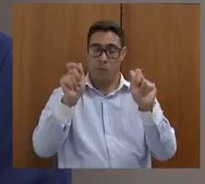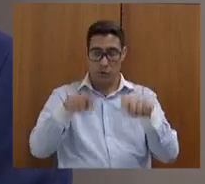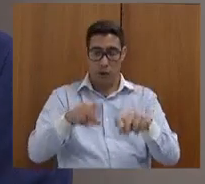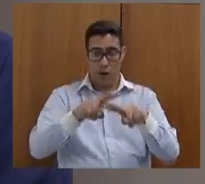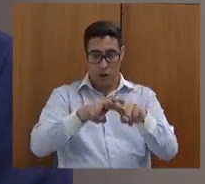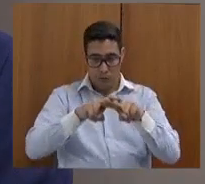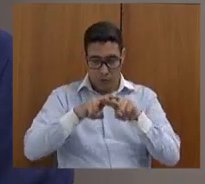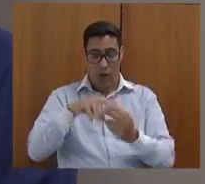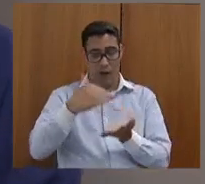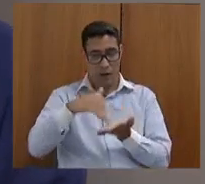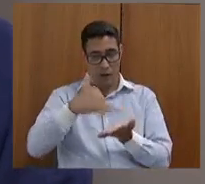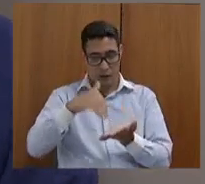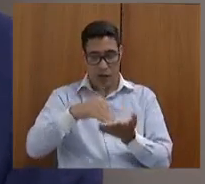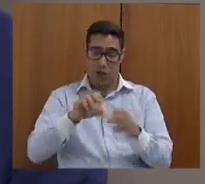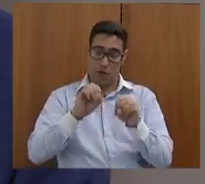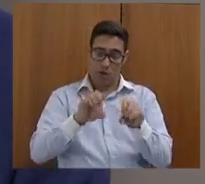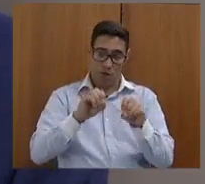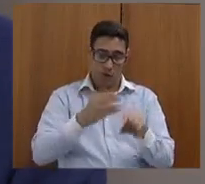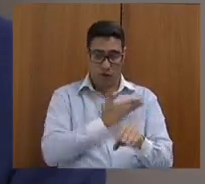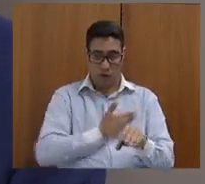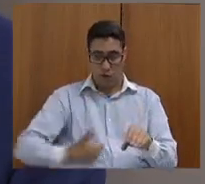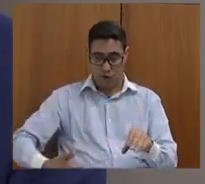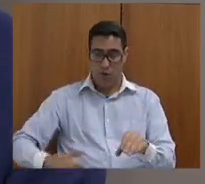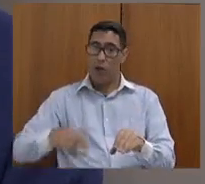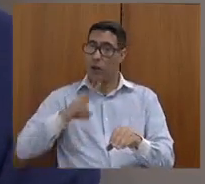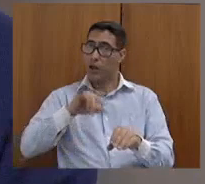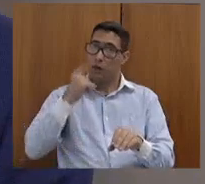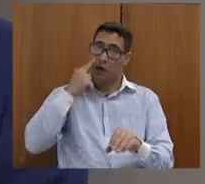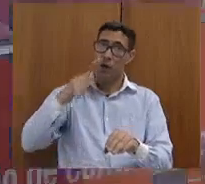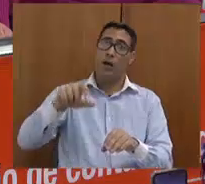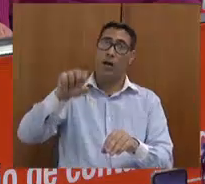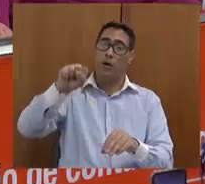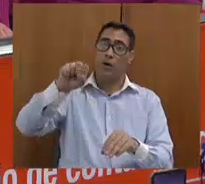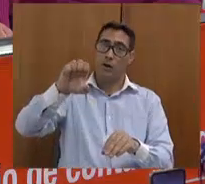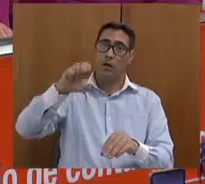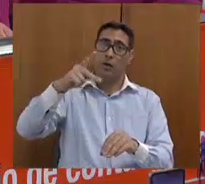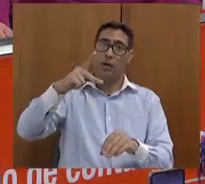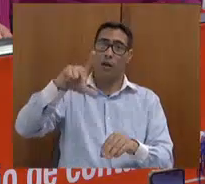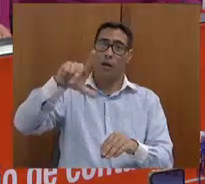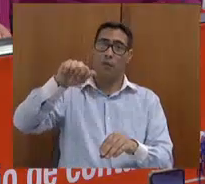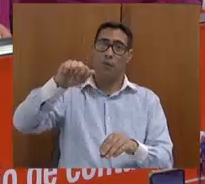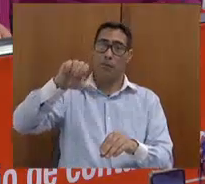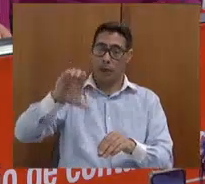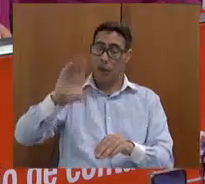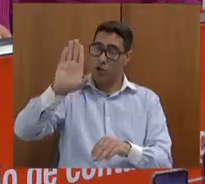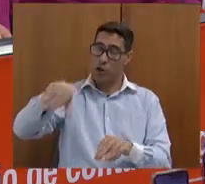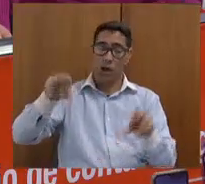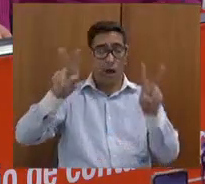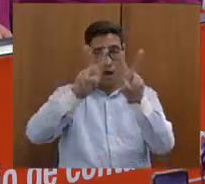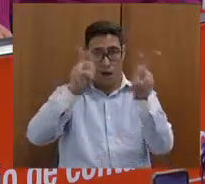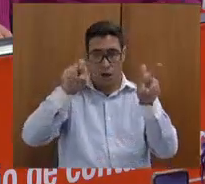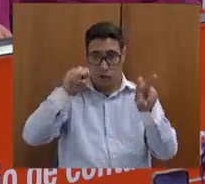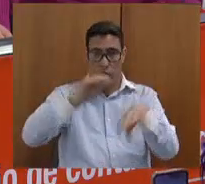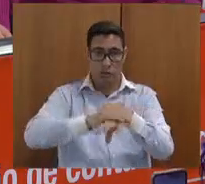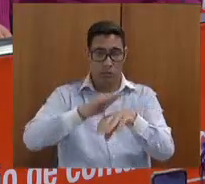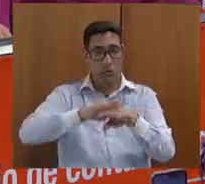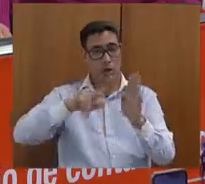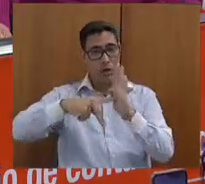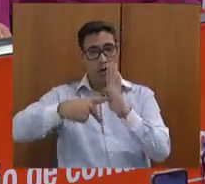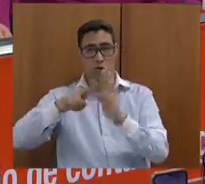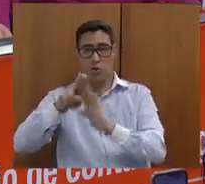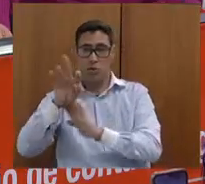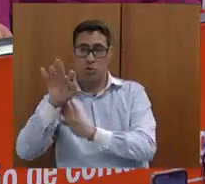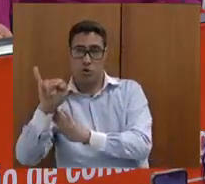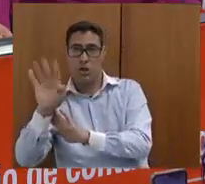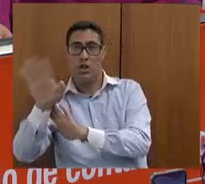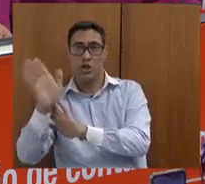por isso que a secretaria de educação e da provocar a Seplag acontecer esse assunto esse assunto já foi um assunto levado pelo sindut e também